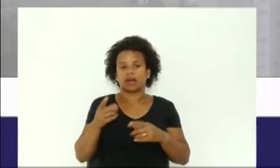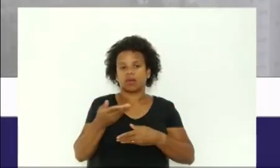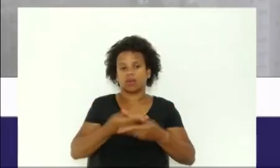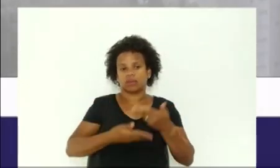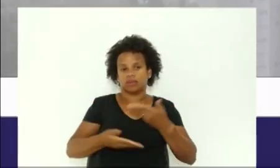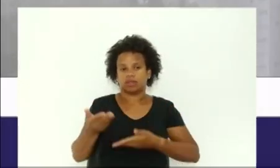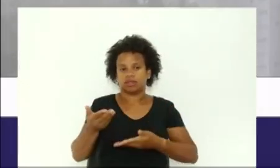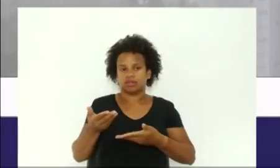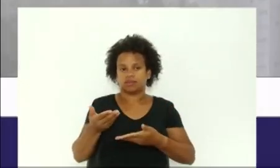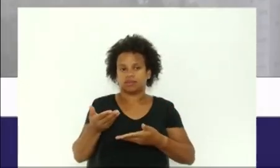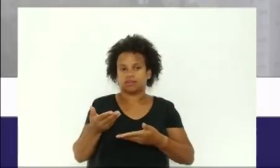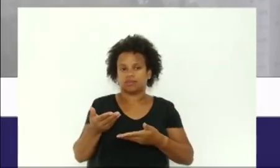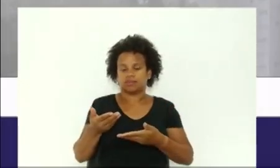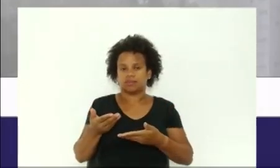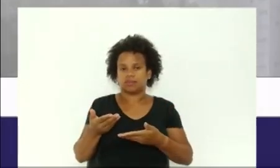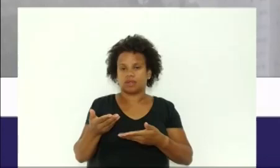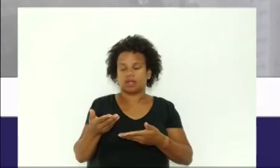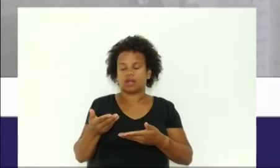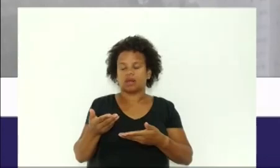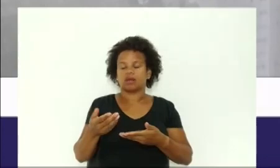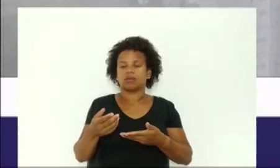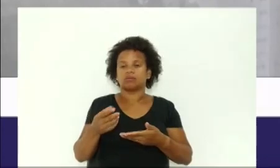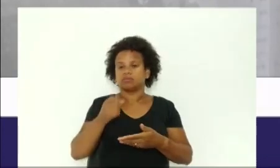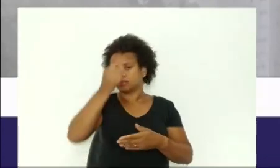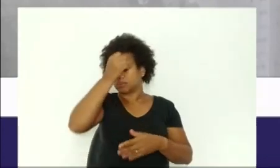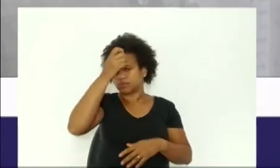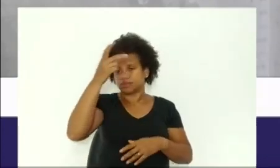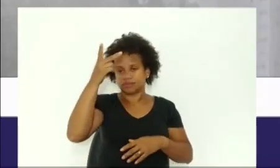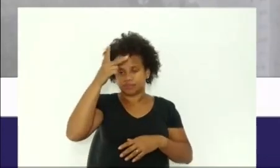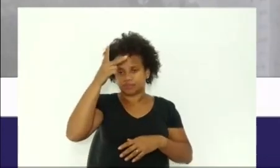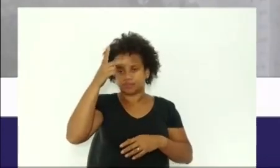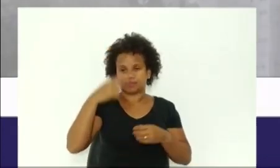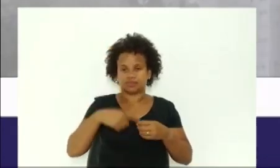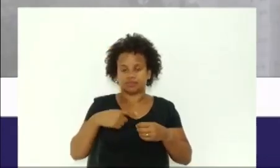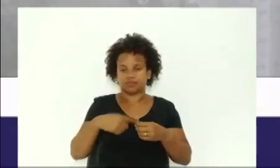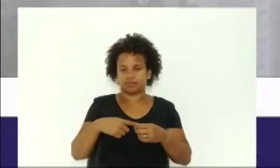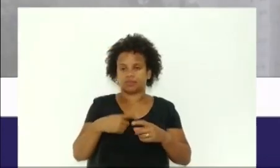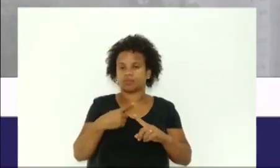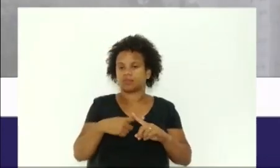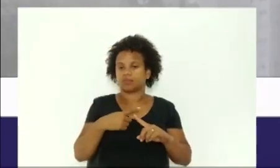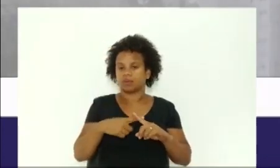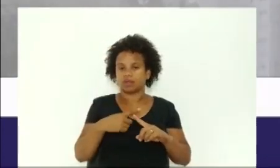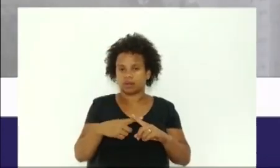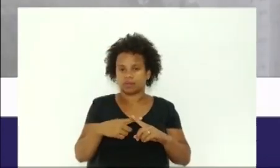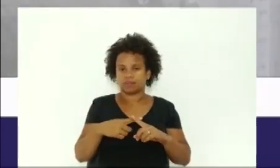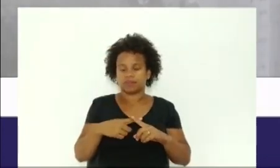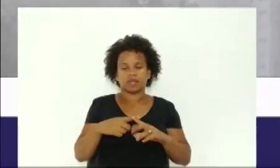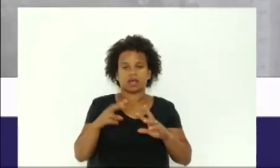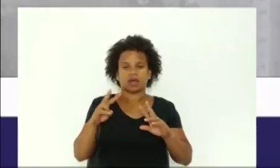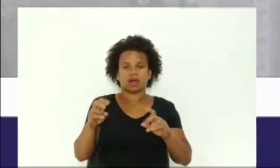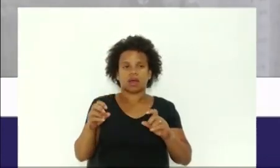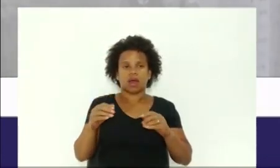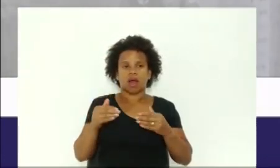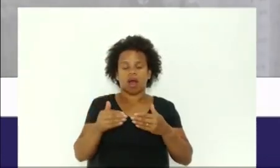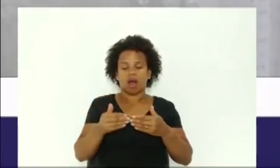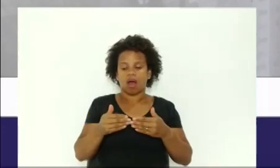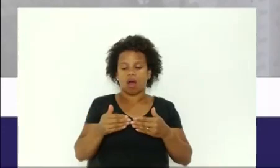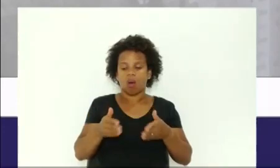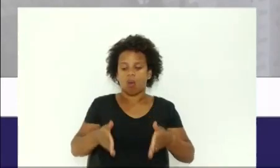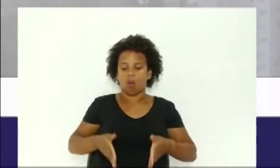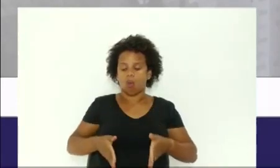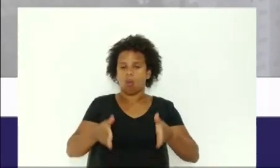da Prefeitura Municipal, né? Por quê? Porque nós estamos tratando de um prolongamento de uma rua importante, a